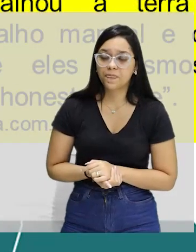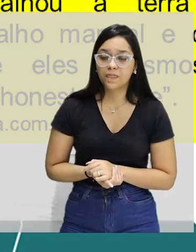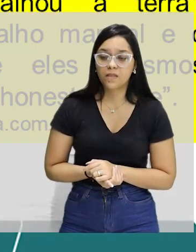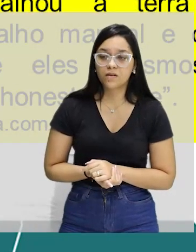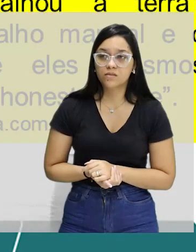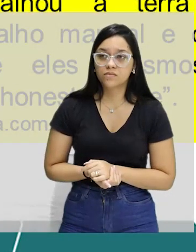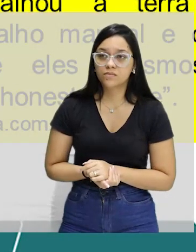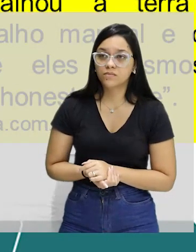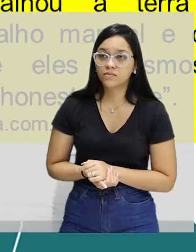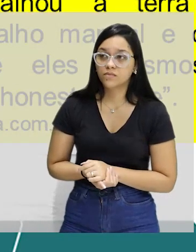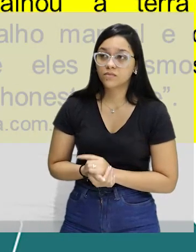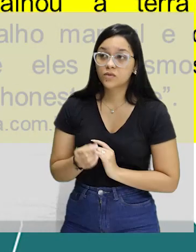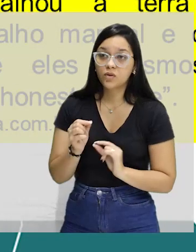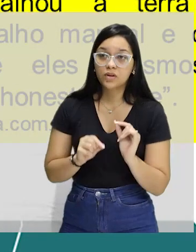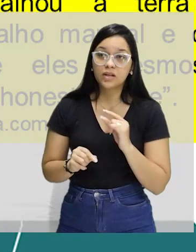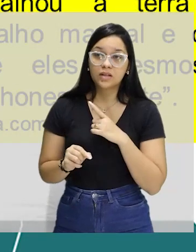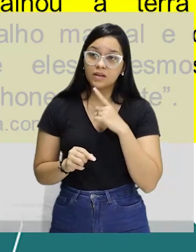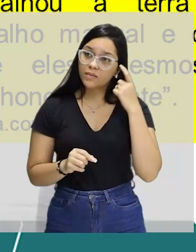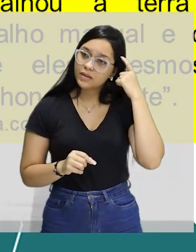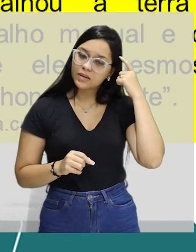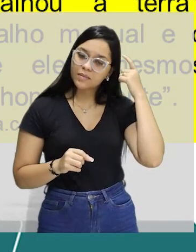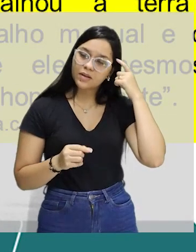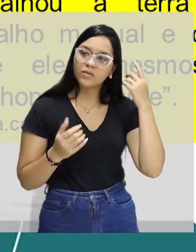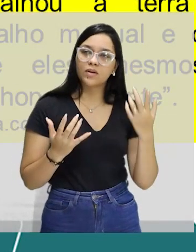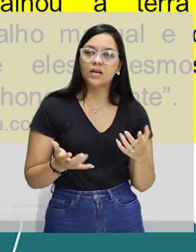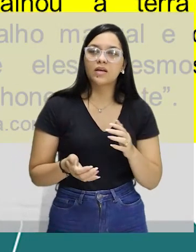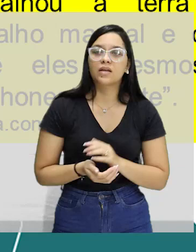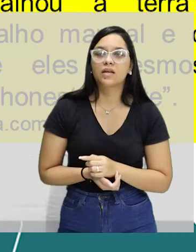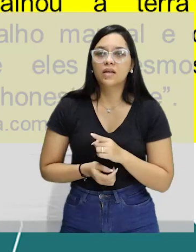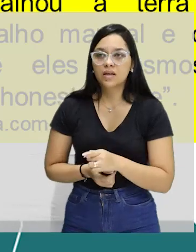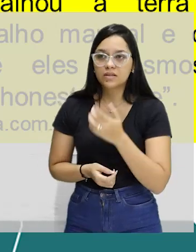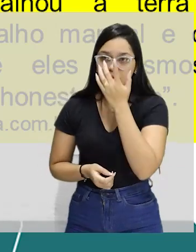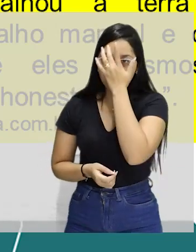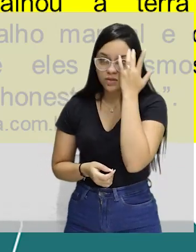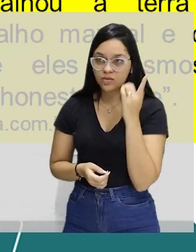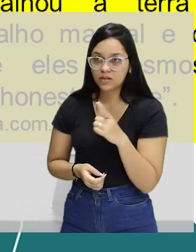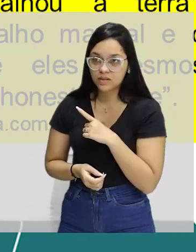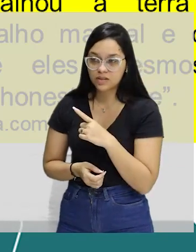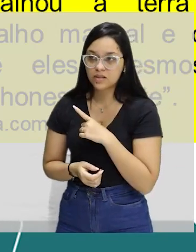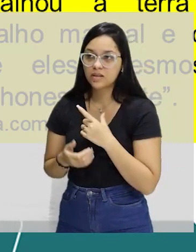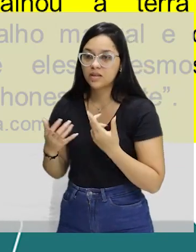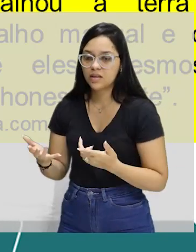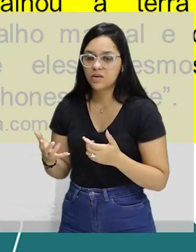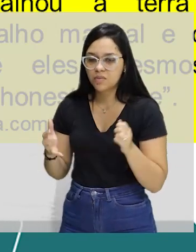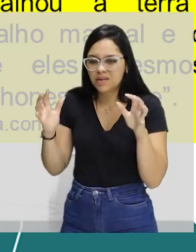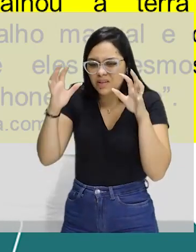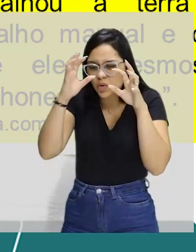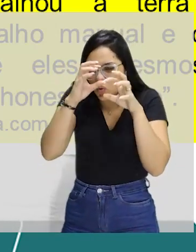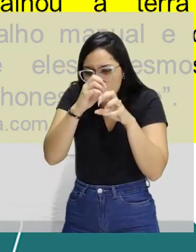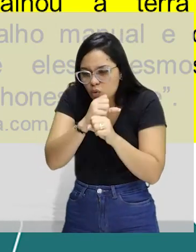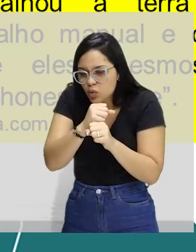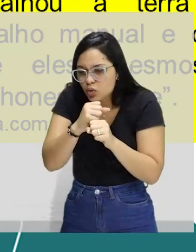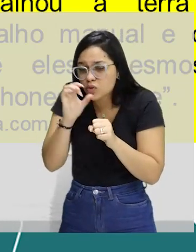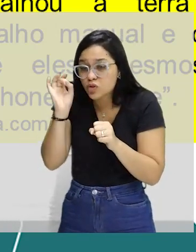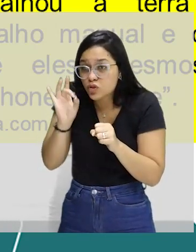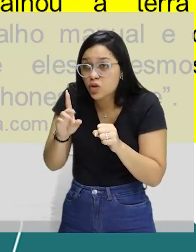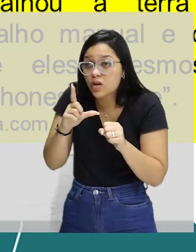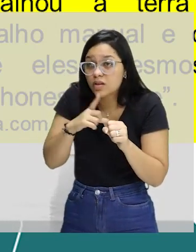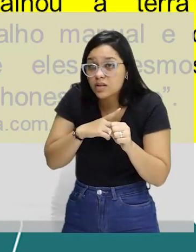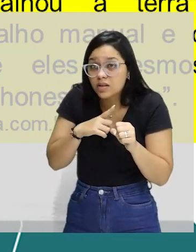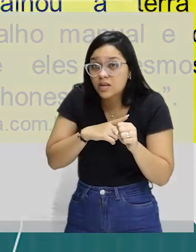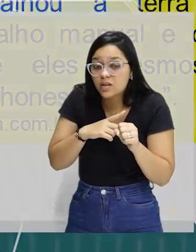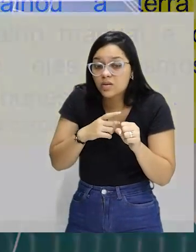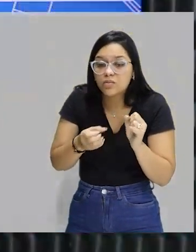Gogh, conscientemente à ideia de que essa gente, sob uma luz baixa, um ambiente escuro, só tem o